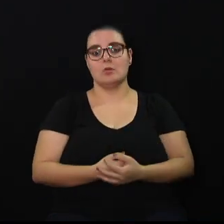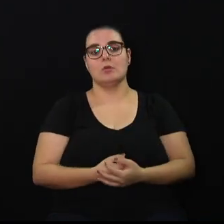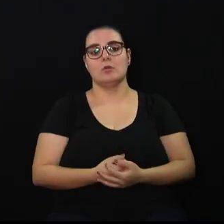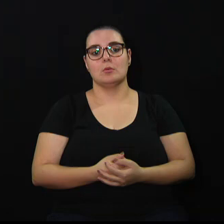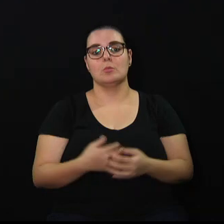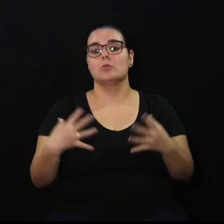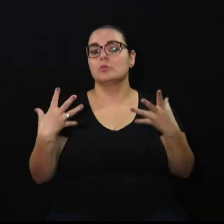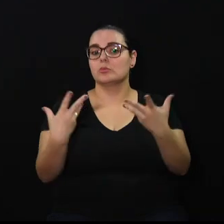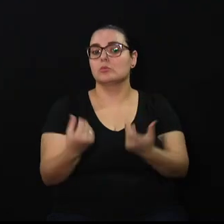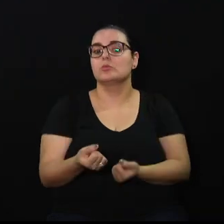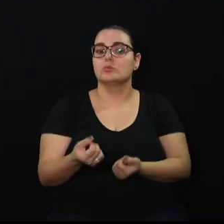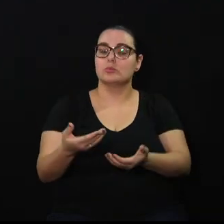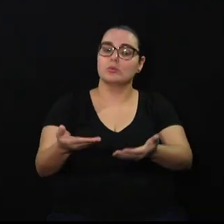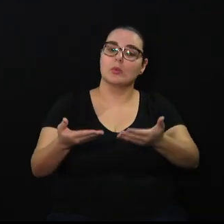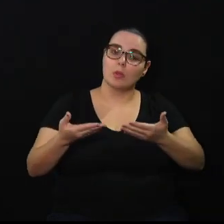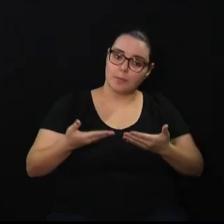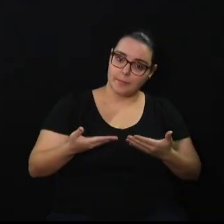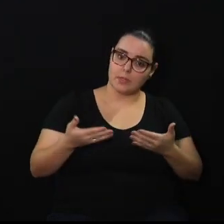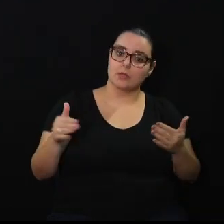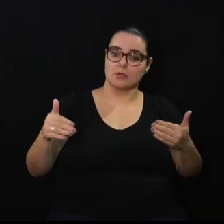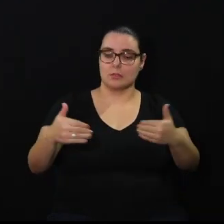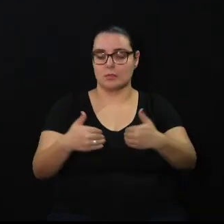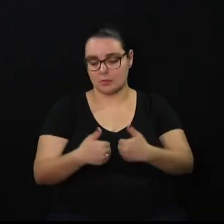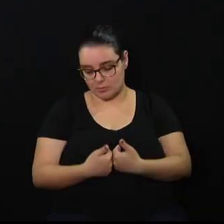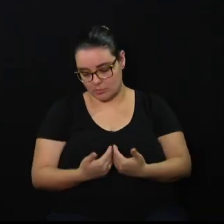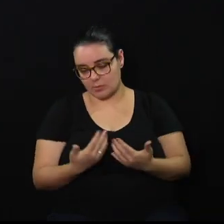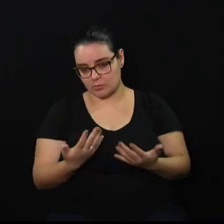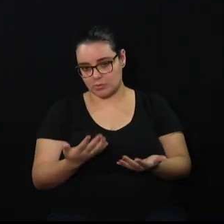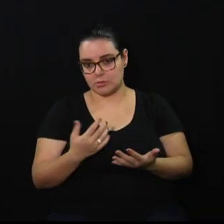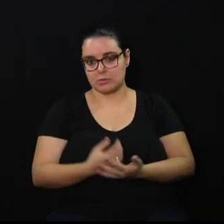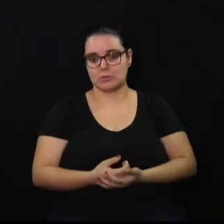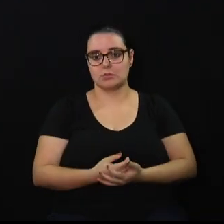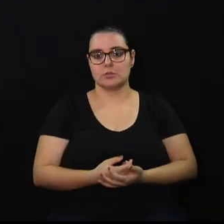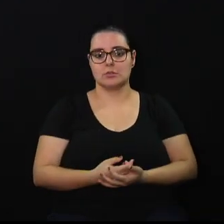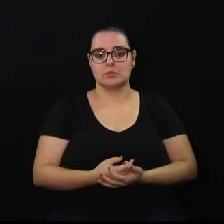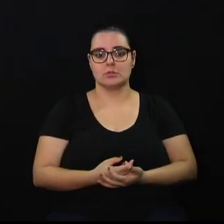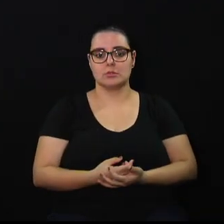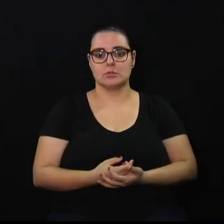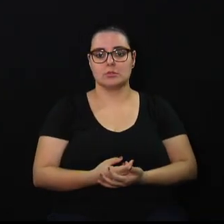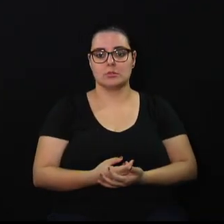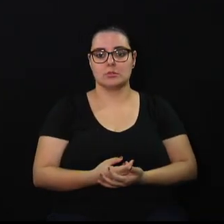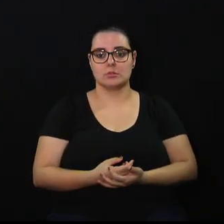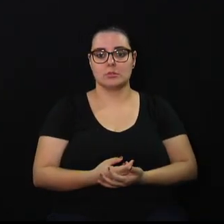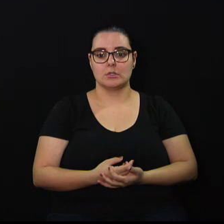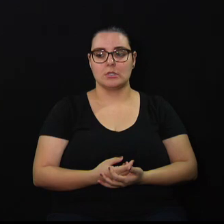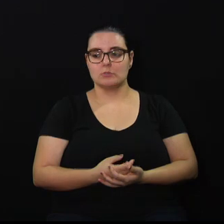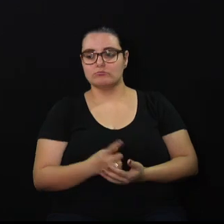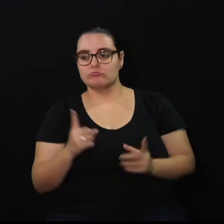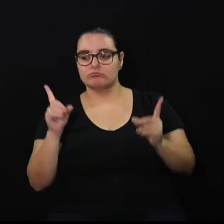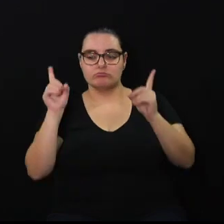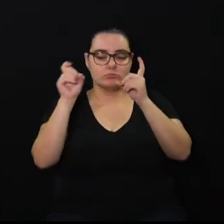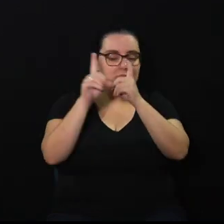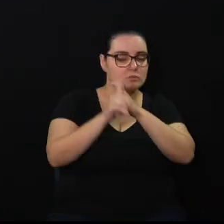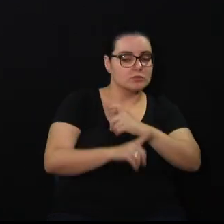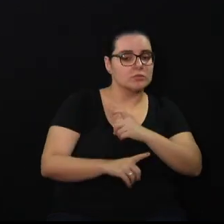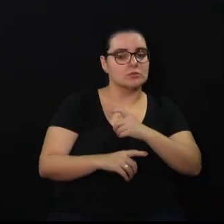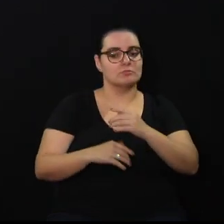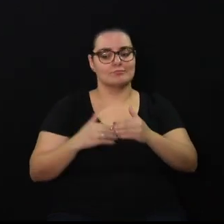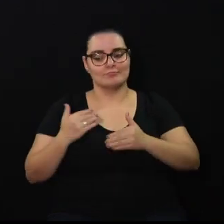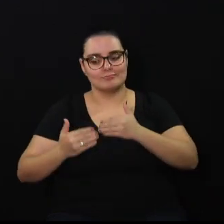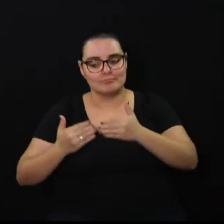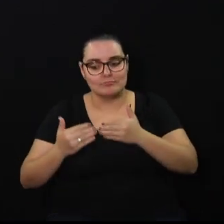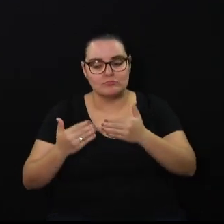apresentam né nessa área essas respostas das dificuldades esse processamento é bem